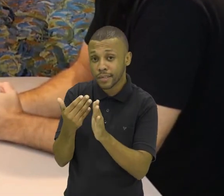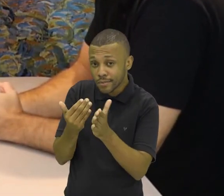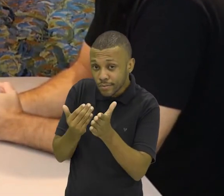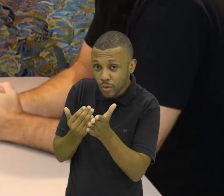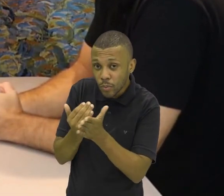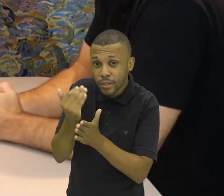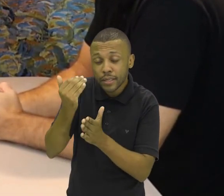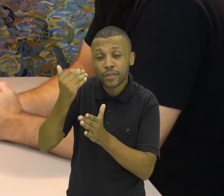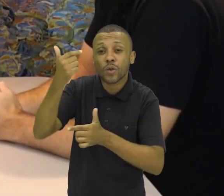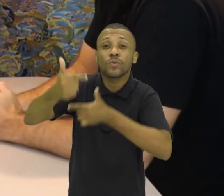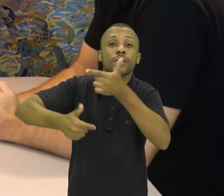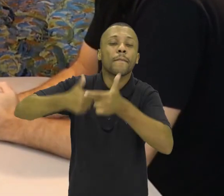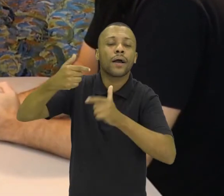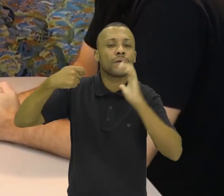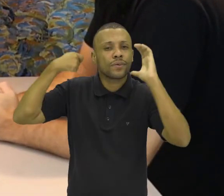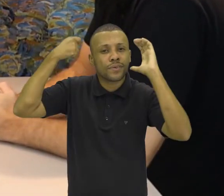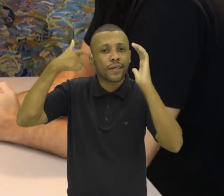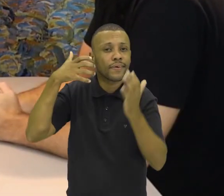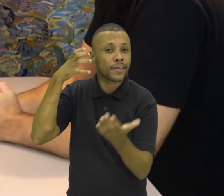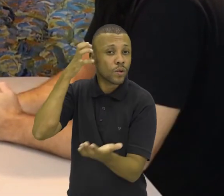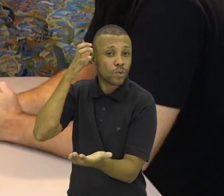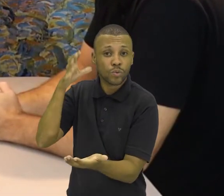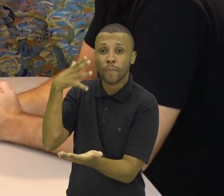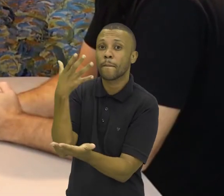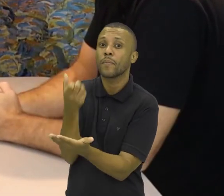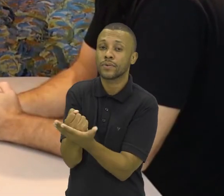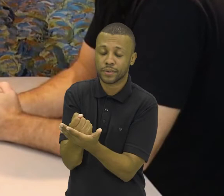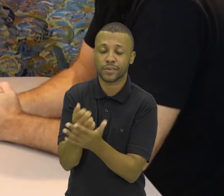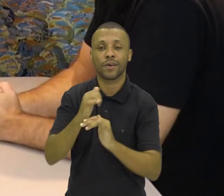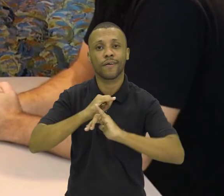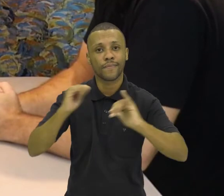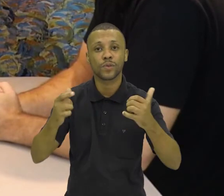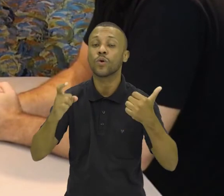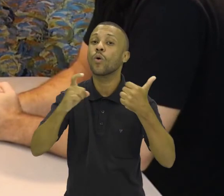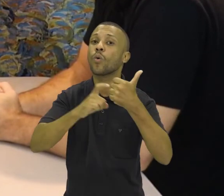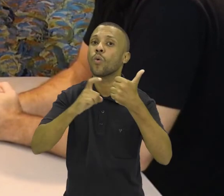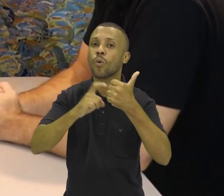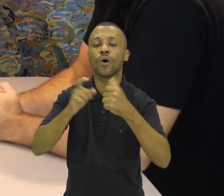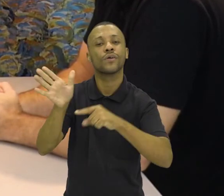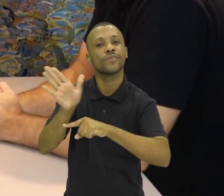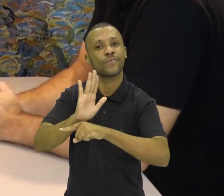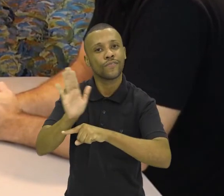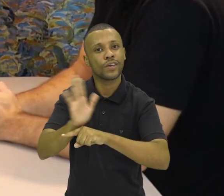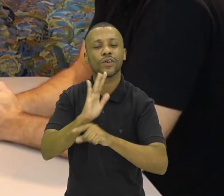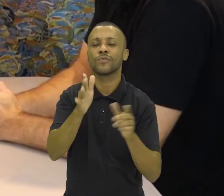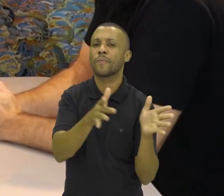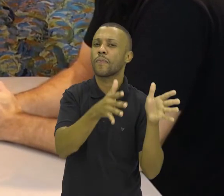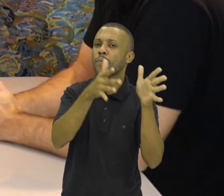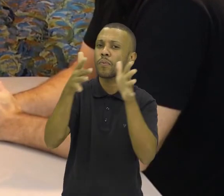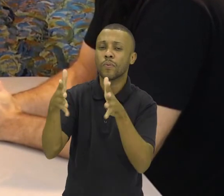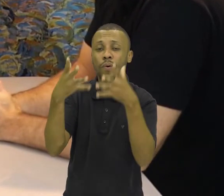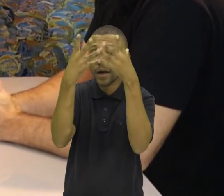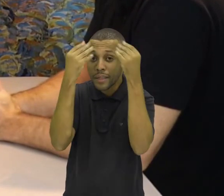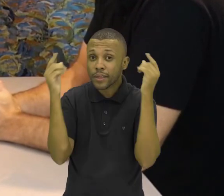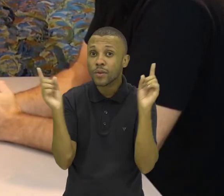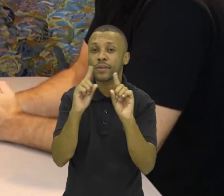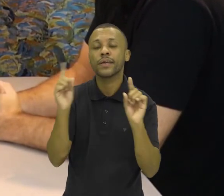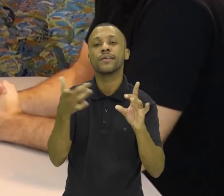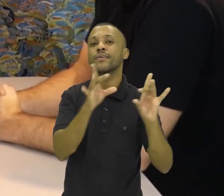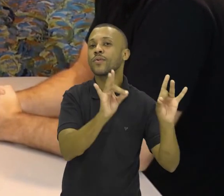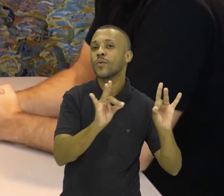esse nosso trabalho, tá? Não se esqueça de curtir o vídeo, não se esqueça